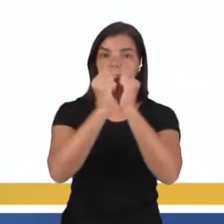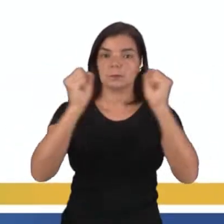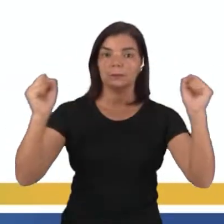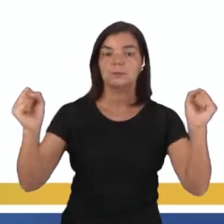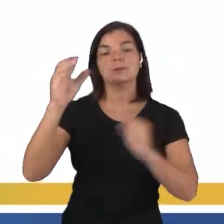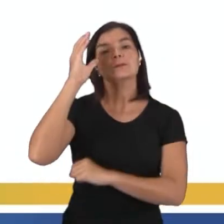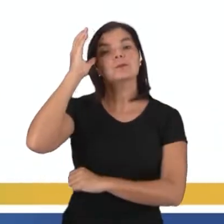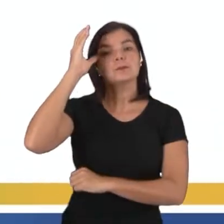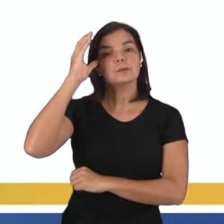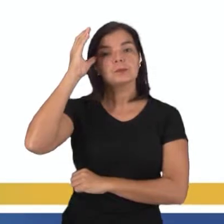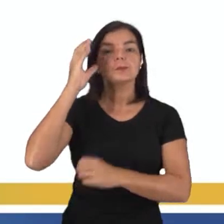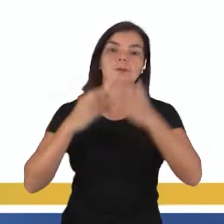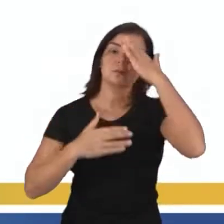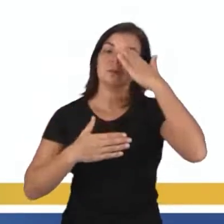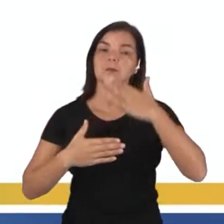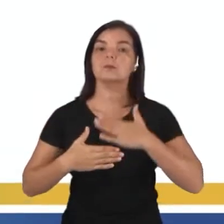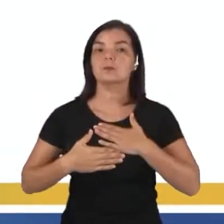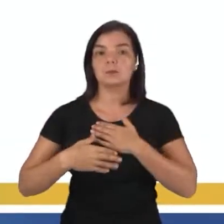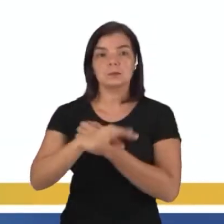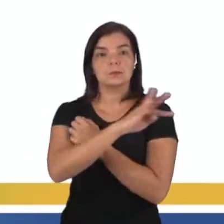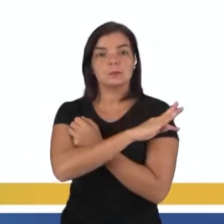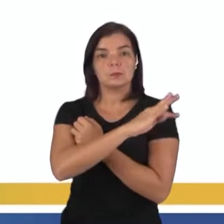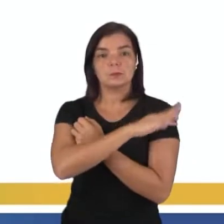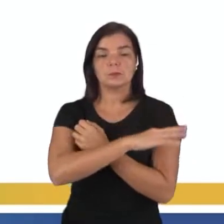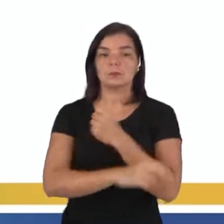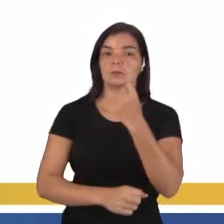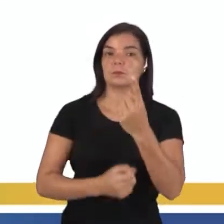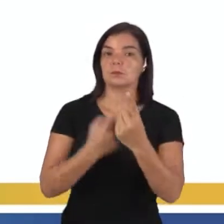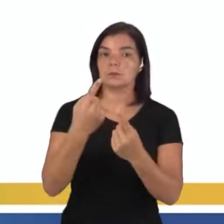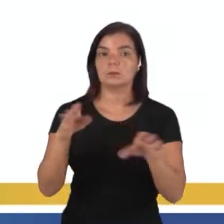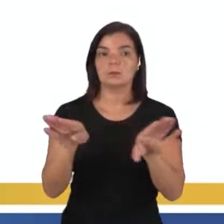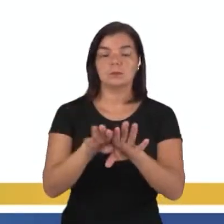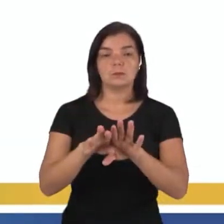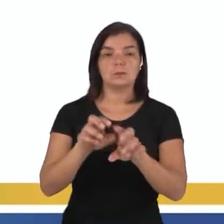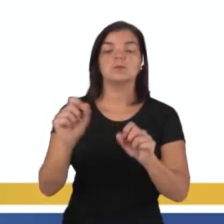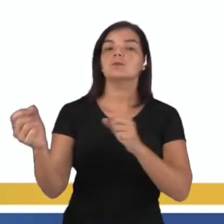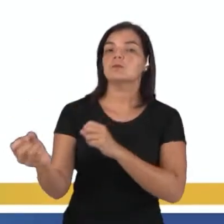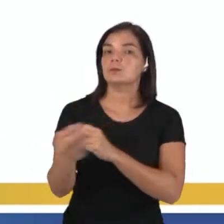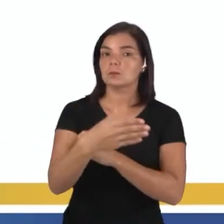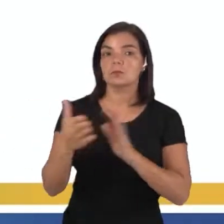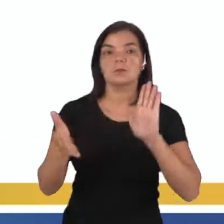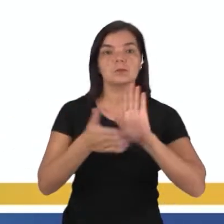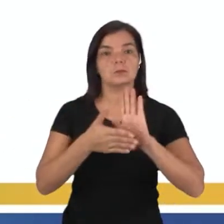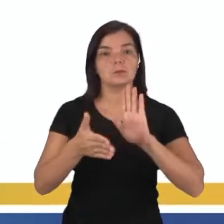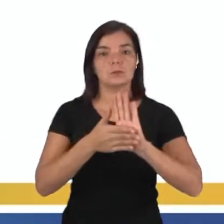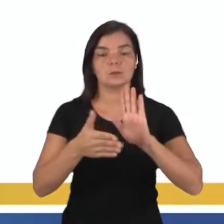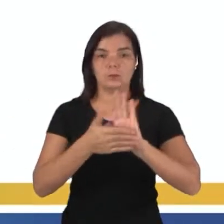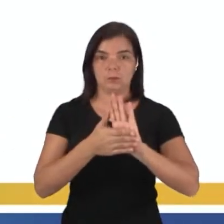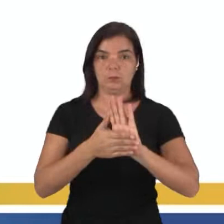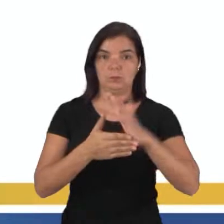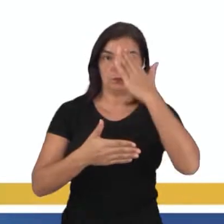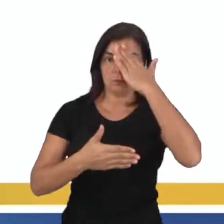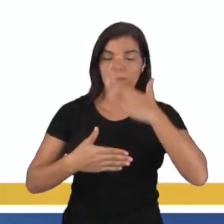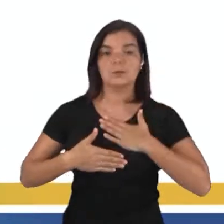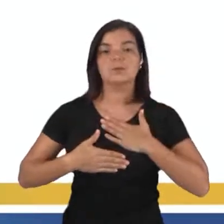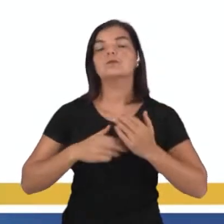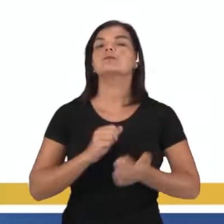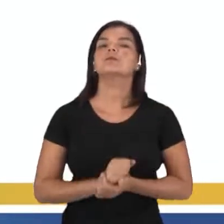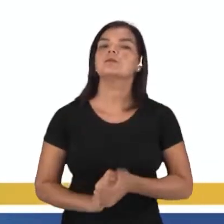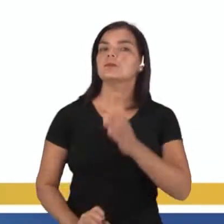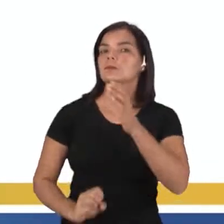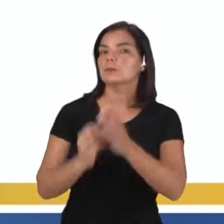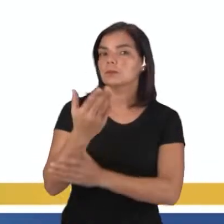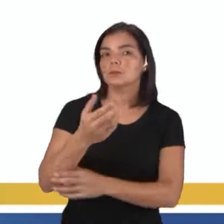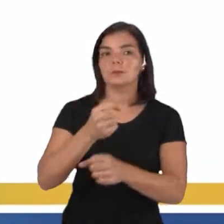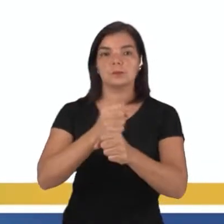conscientização corporal. São técnicas alternativas que reúnem novas propostas de abordagem do corpo. Surgiram